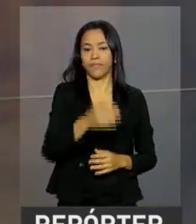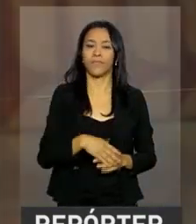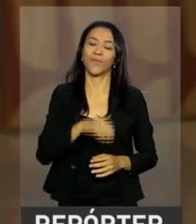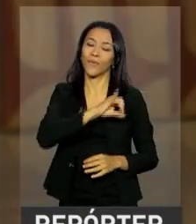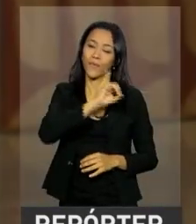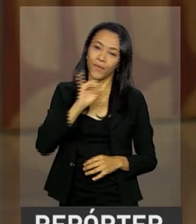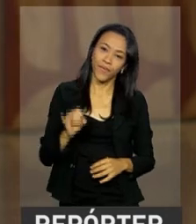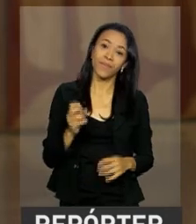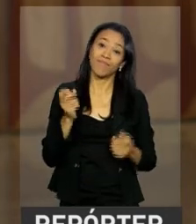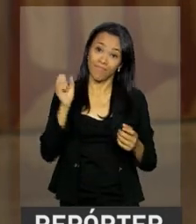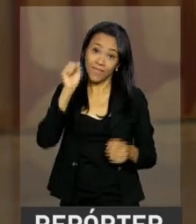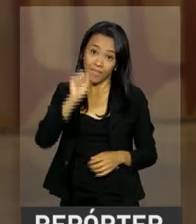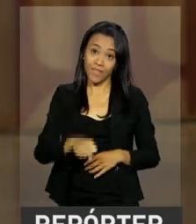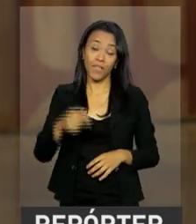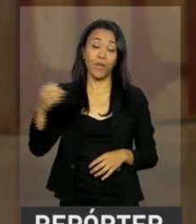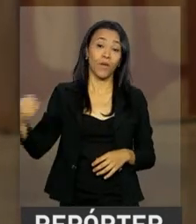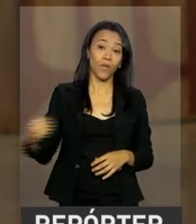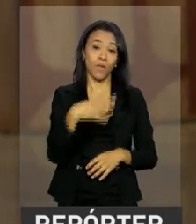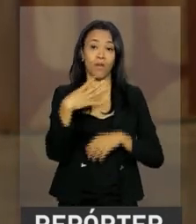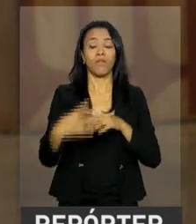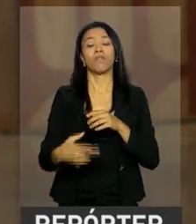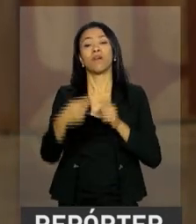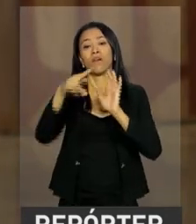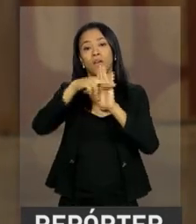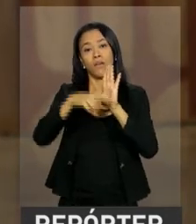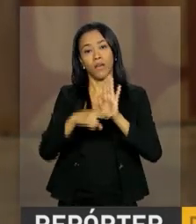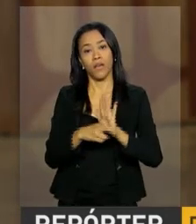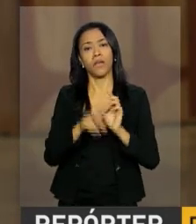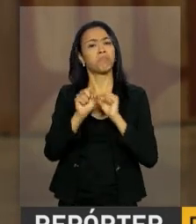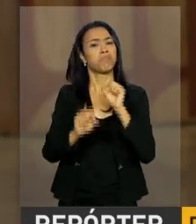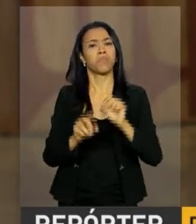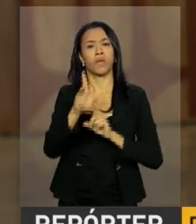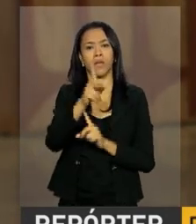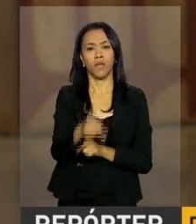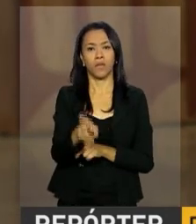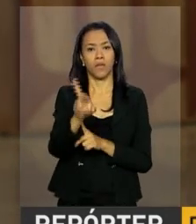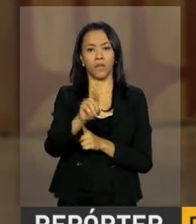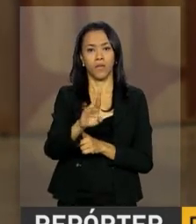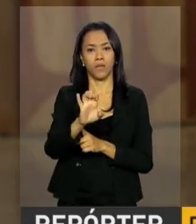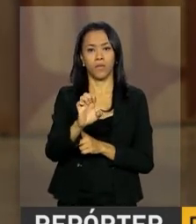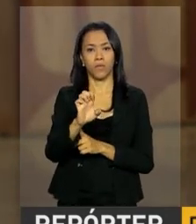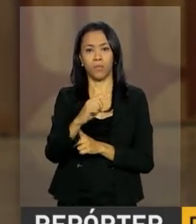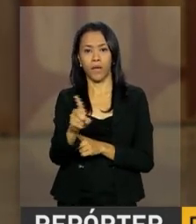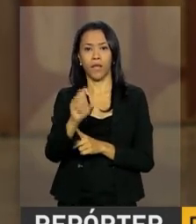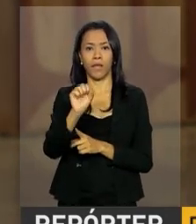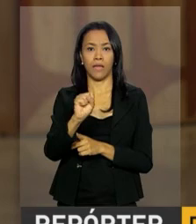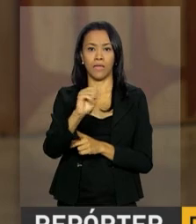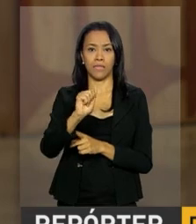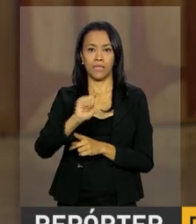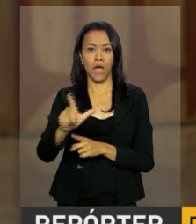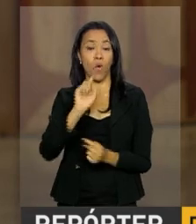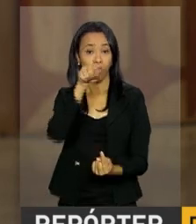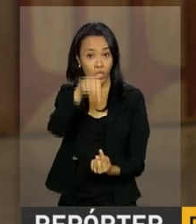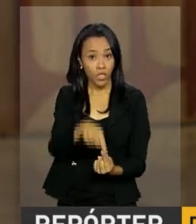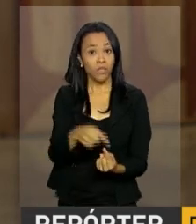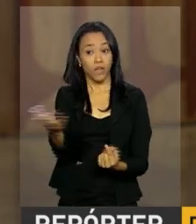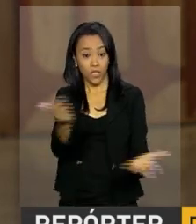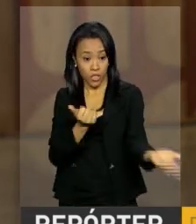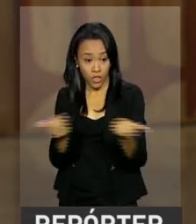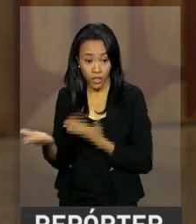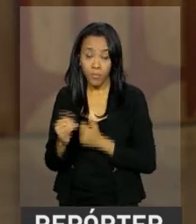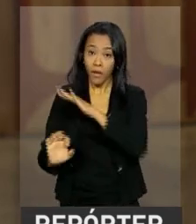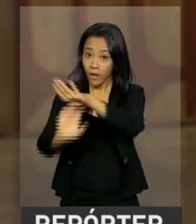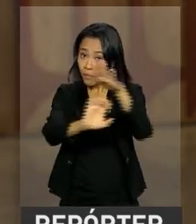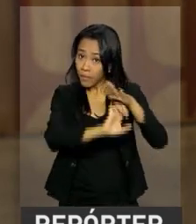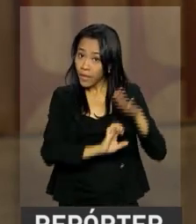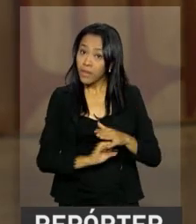Leandro. Pois é, o novo marco regulatório do pré-sal tem como objetivo atrair novos investidores e gerar mais receita para os